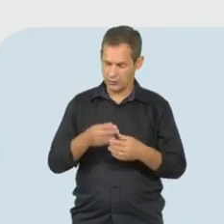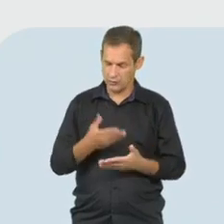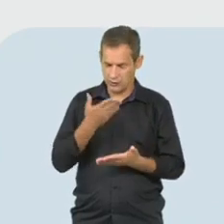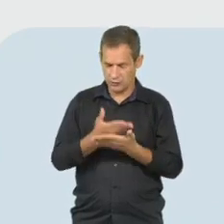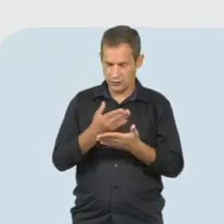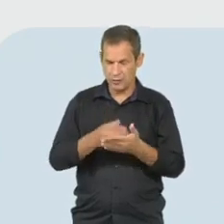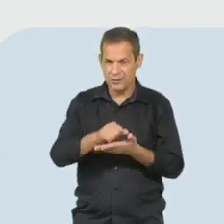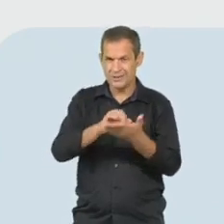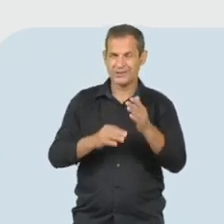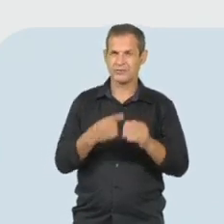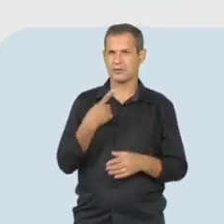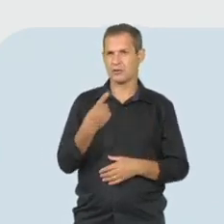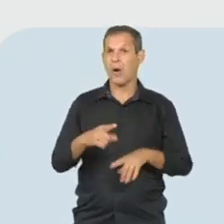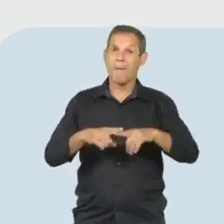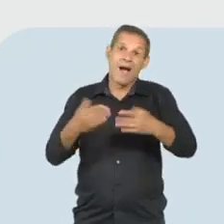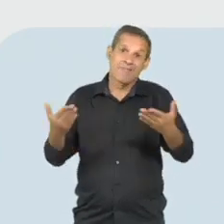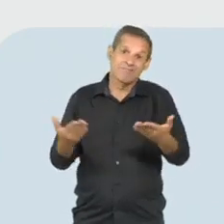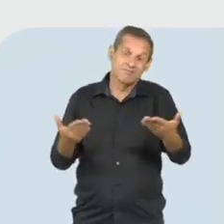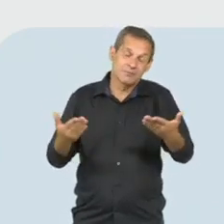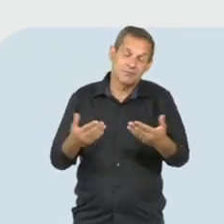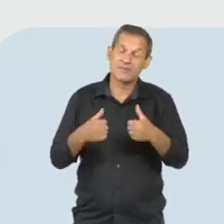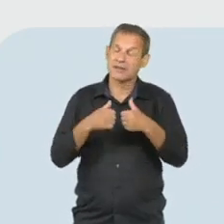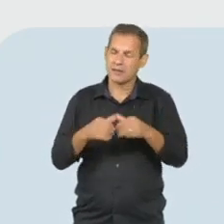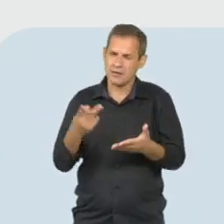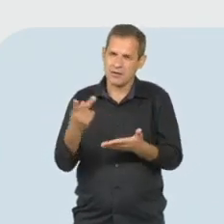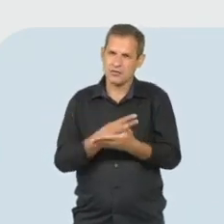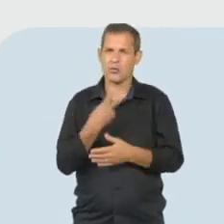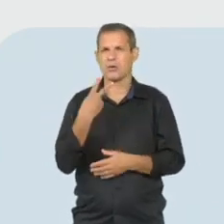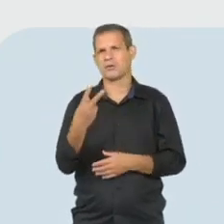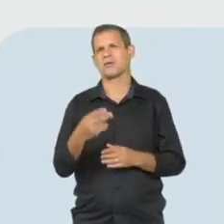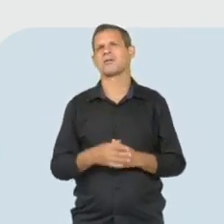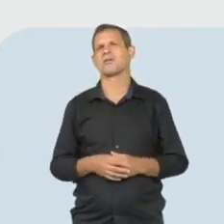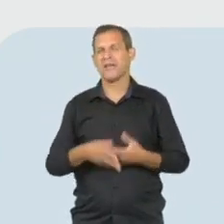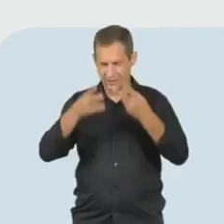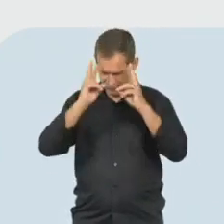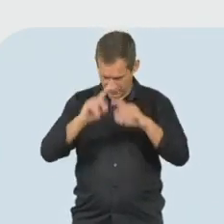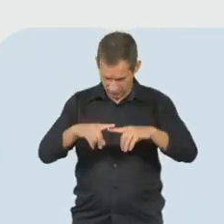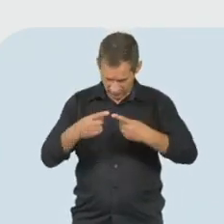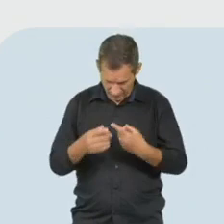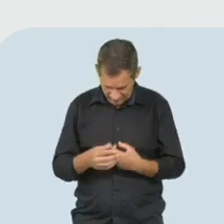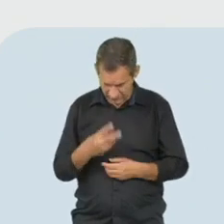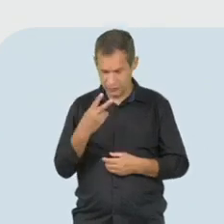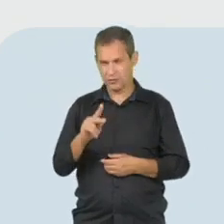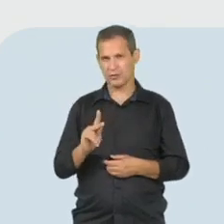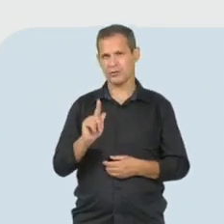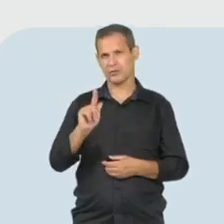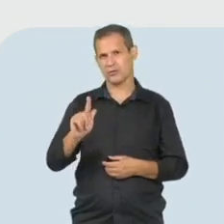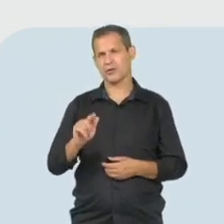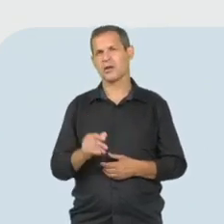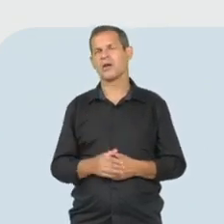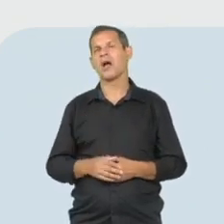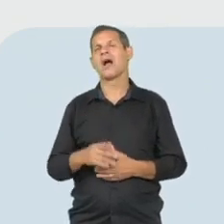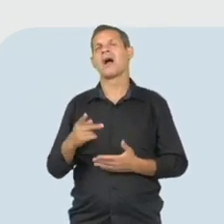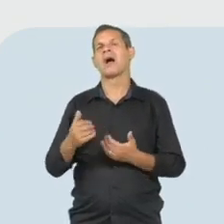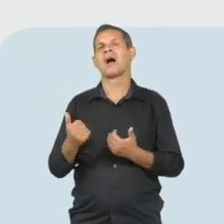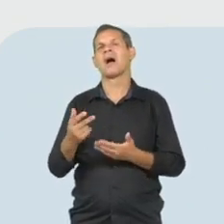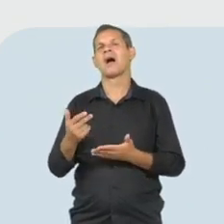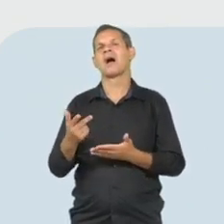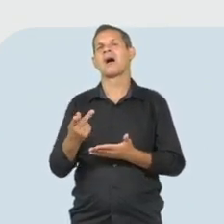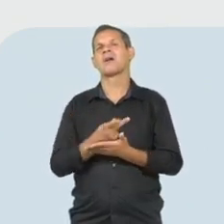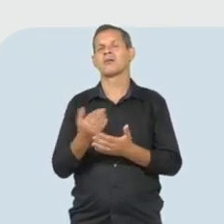no exercício 1. Agora, esse erro 2 aqui, ó, vai ser de 2 quilos, então no lugar do erro eu vou colocar o número